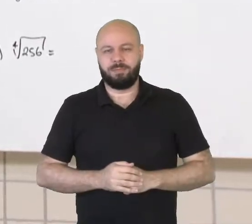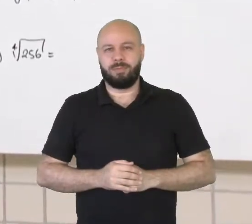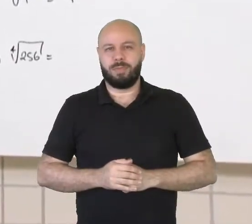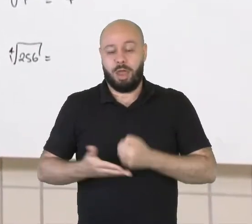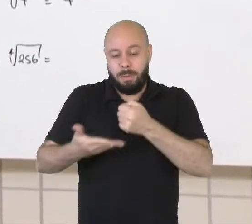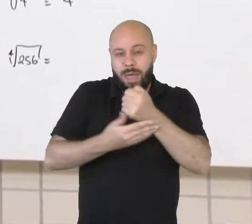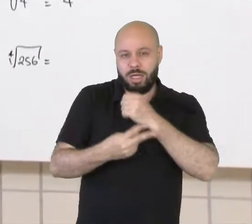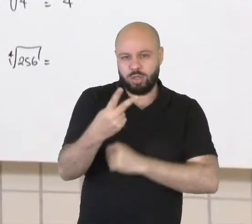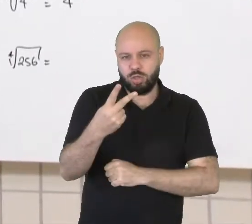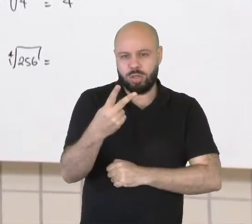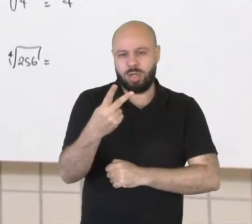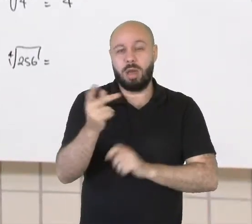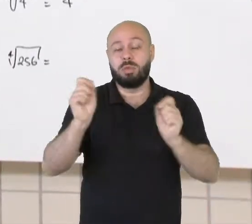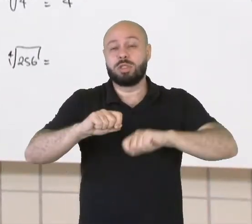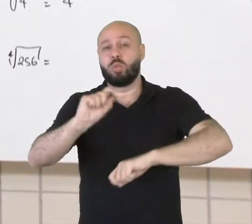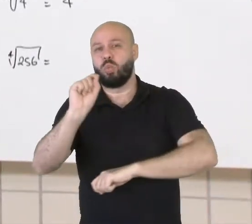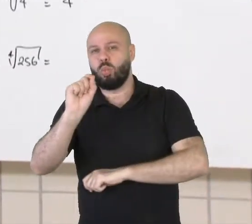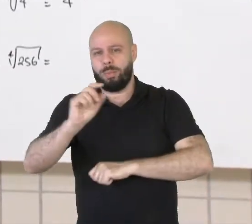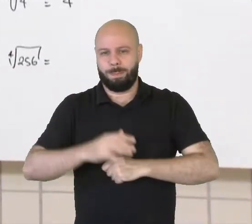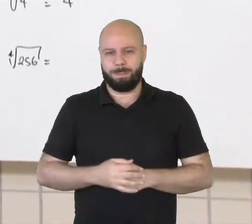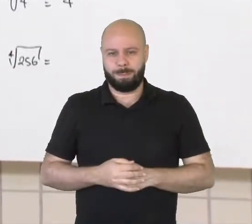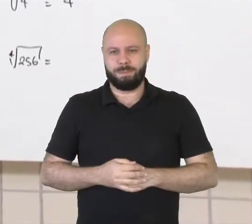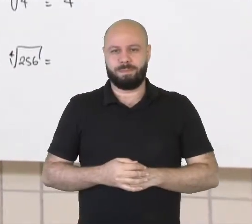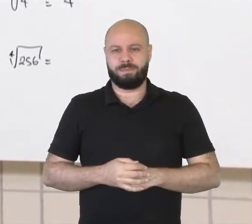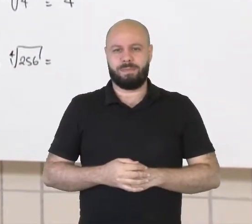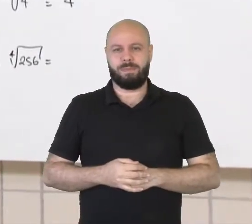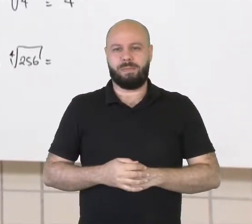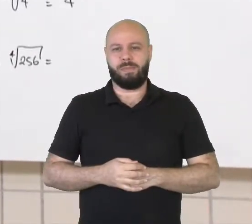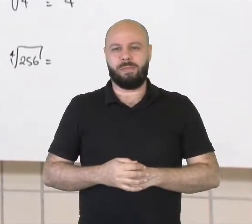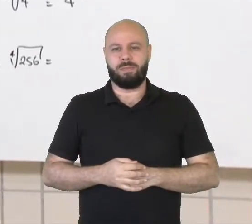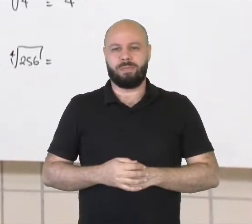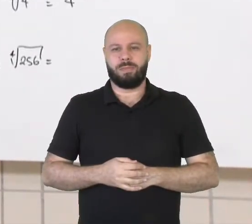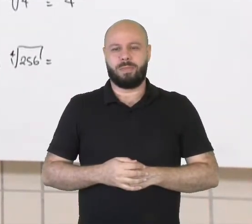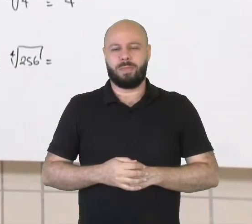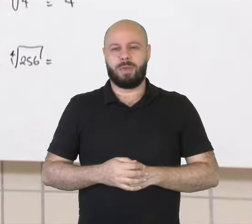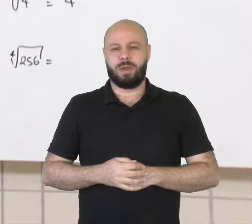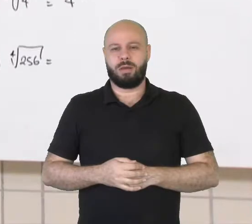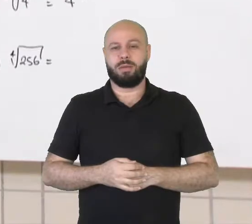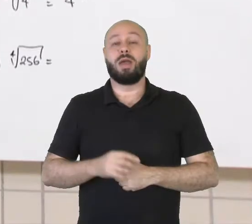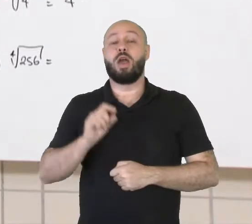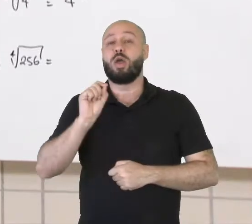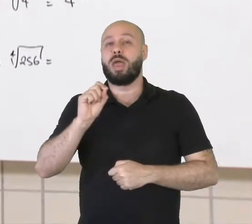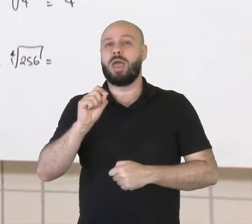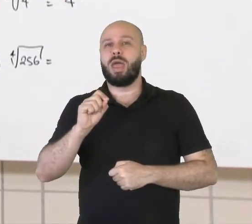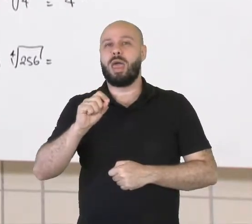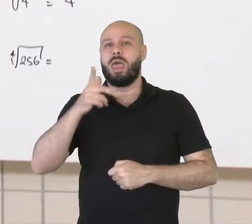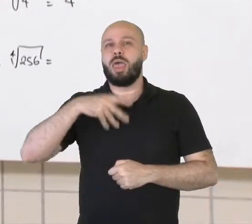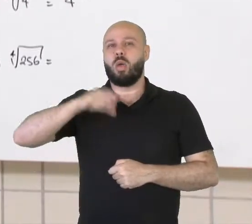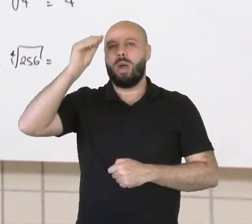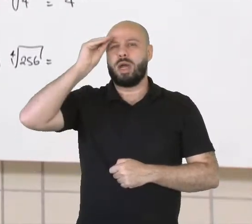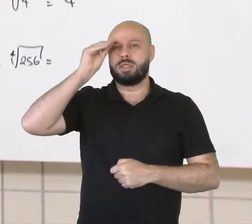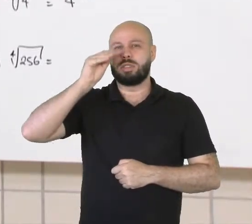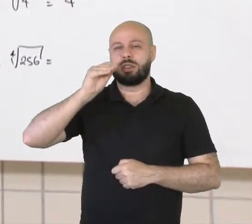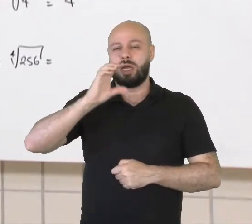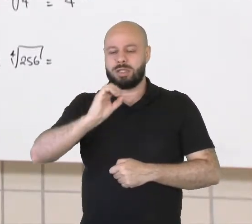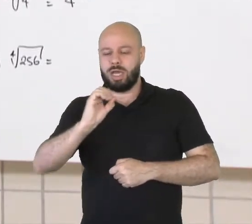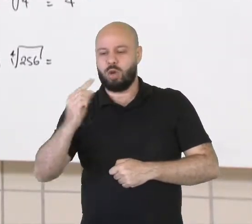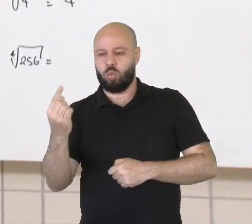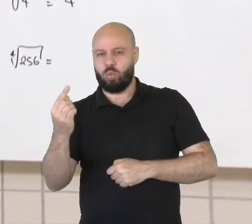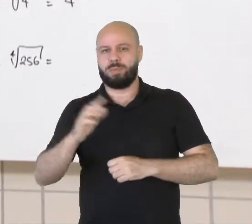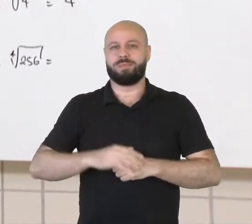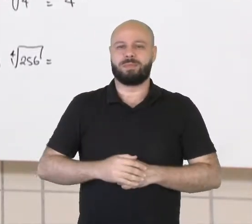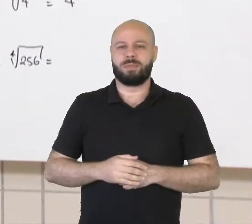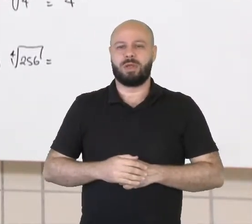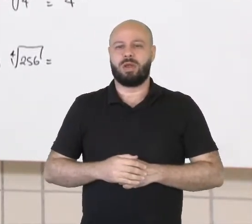2 ela vem de duas possibilidades. A famosa linguagem binária. Tudo bem?